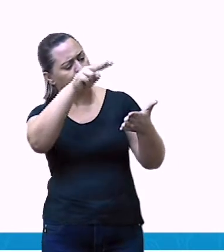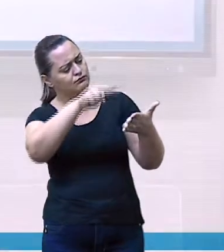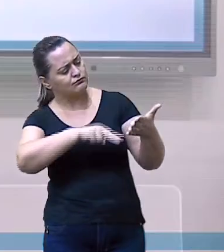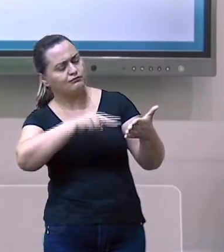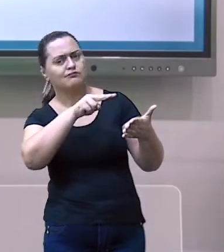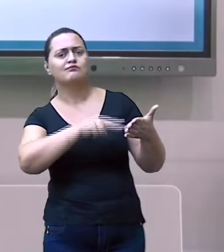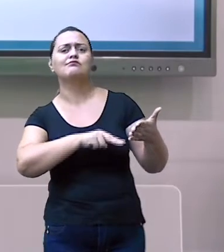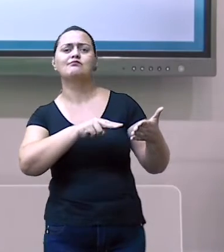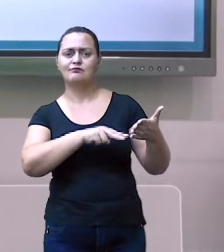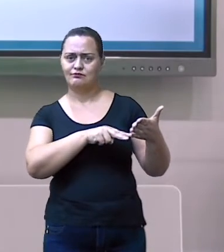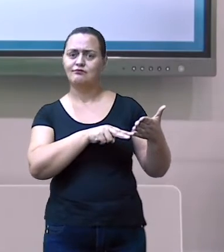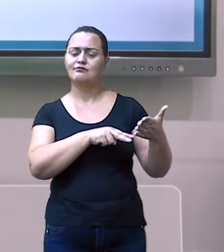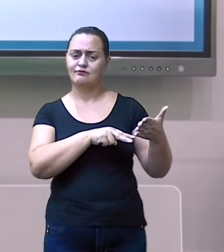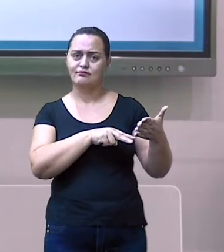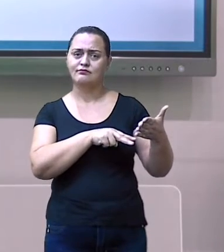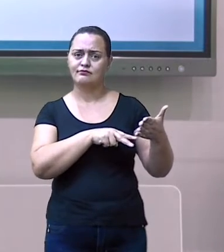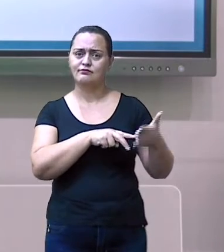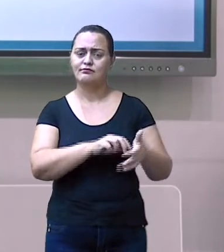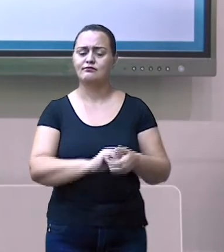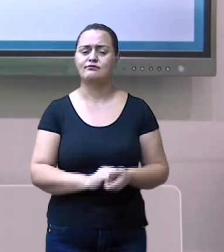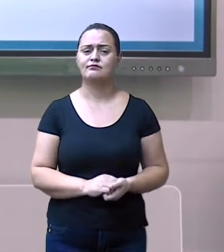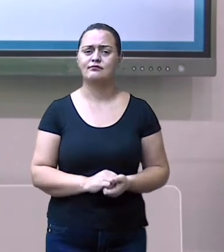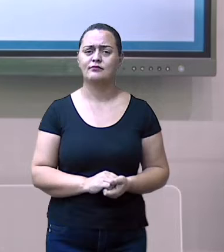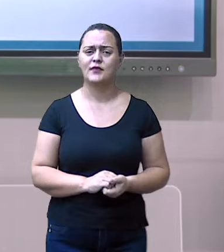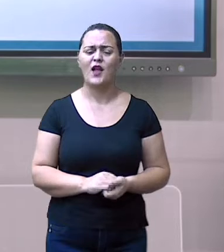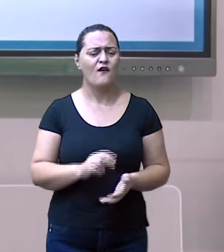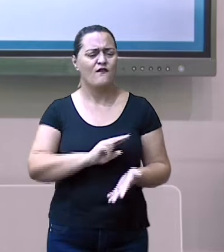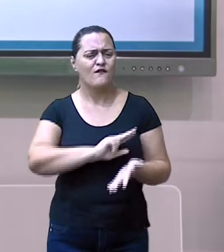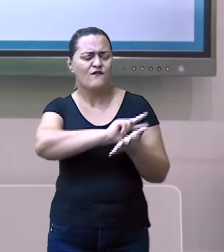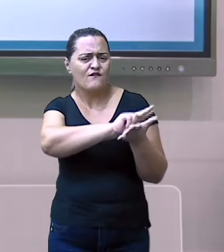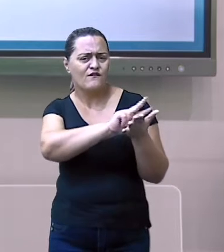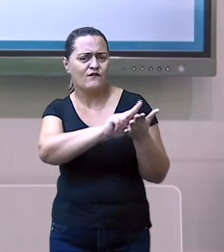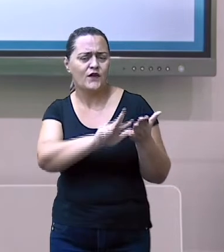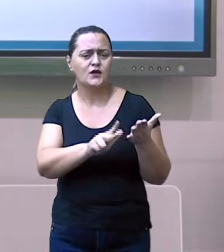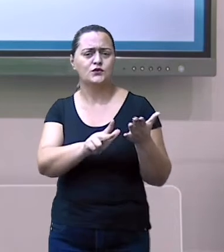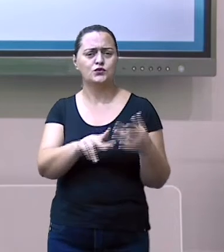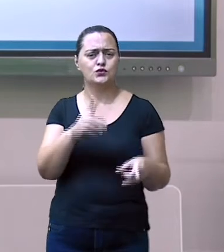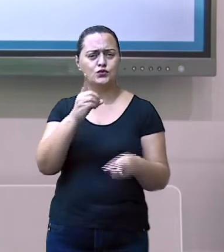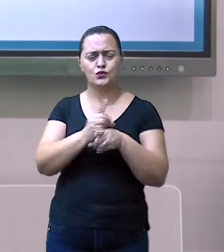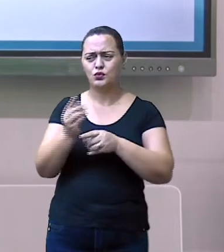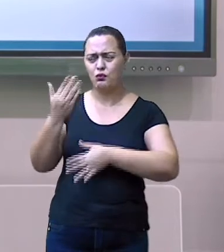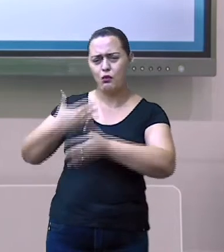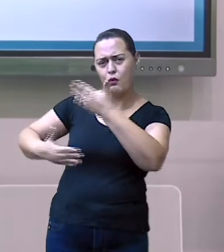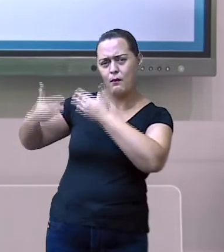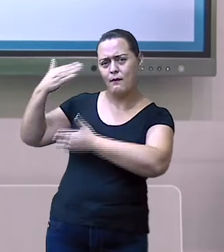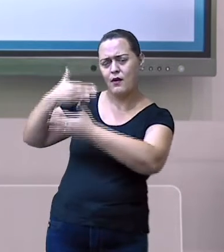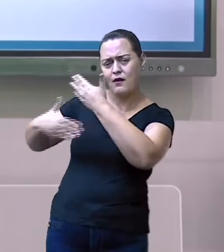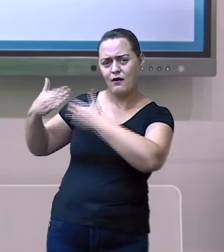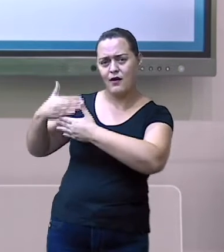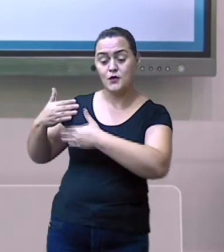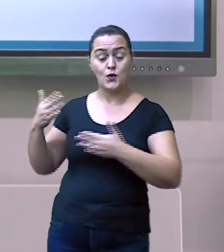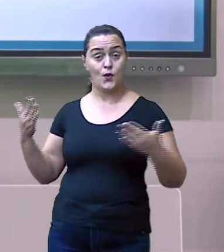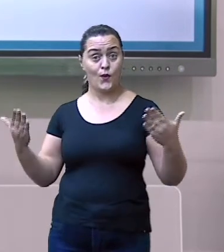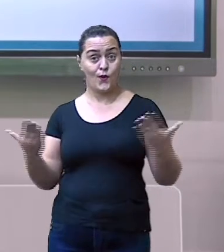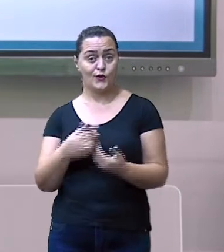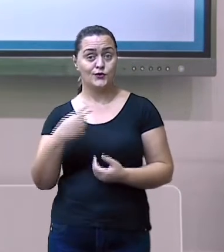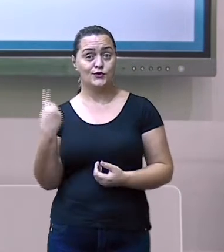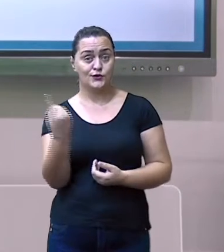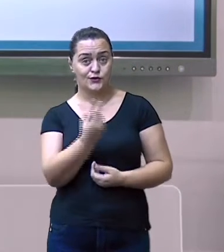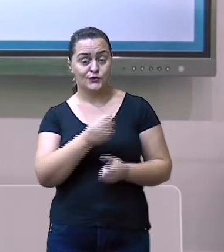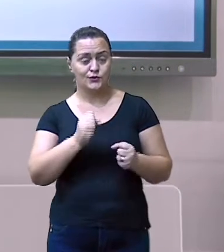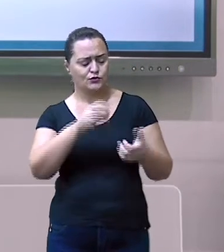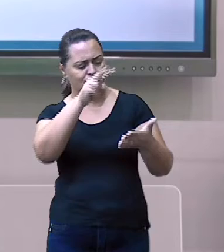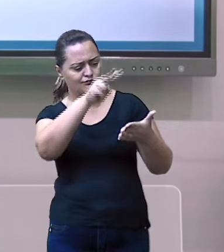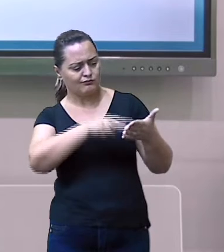do passado nos auxiliam a ter novas invenções, novos inventos no dia de hoje, na